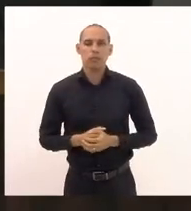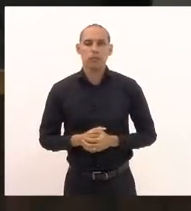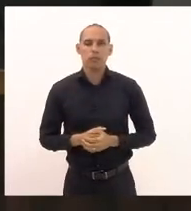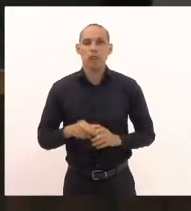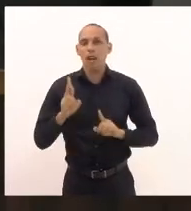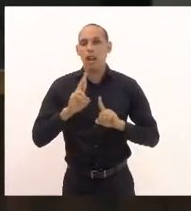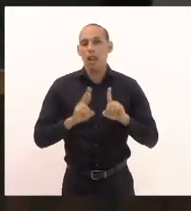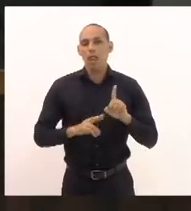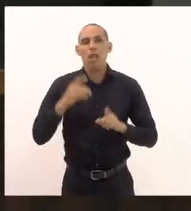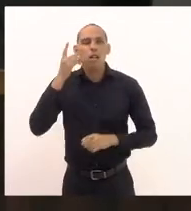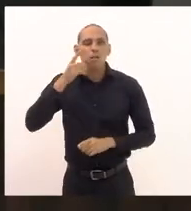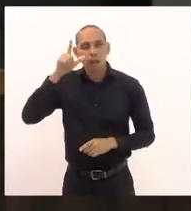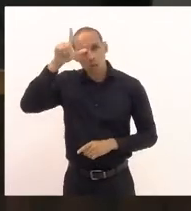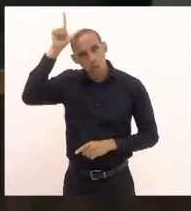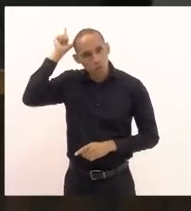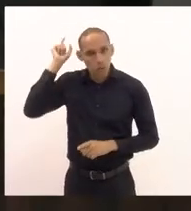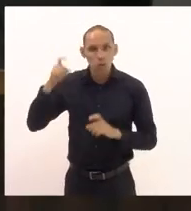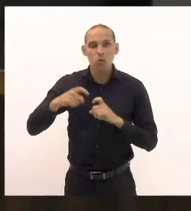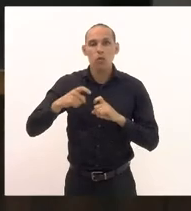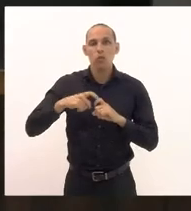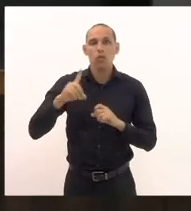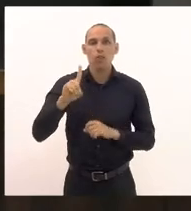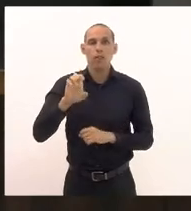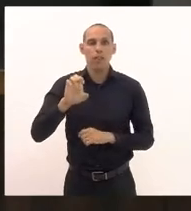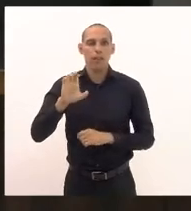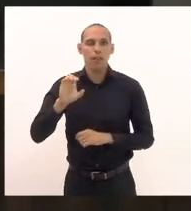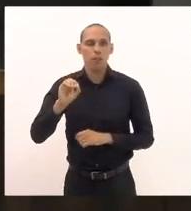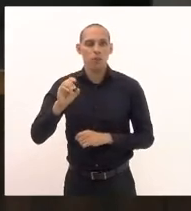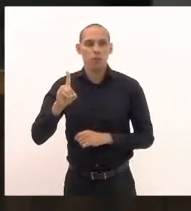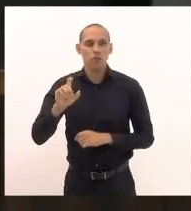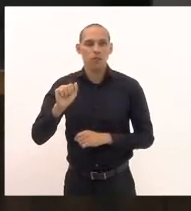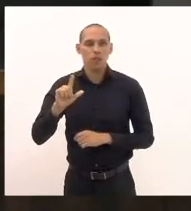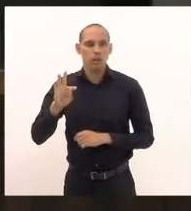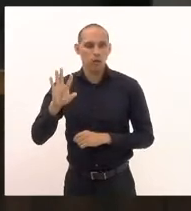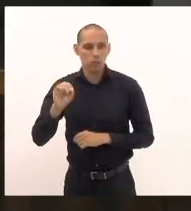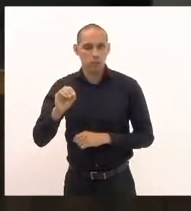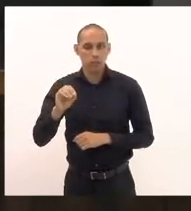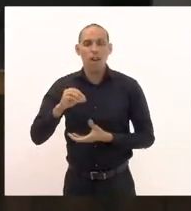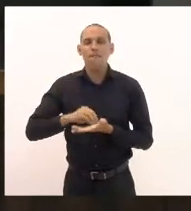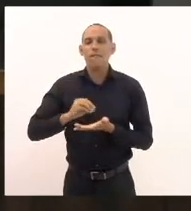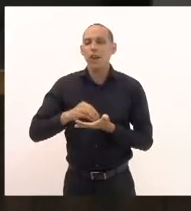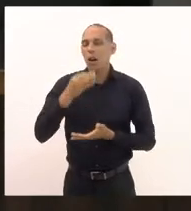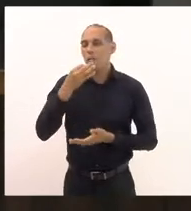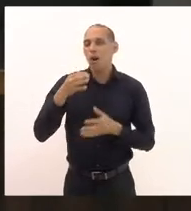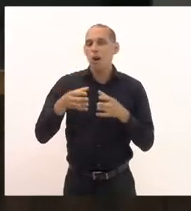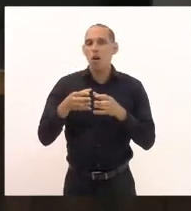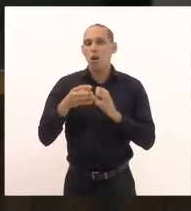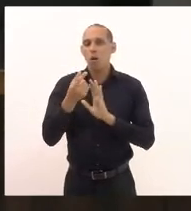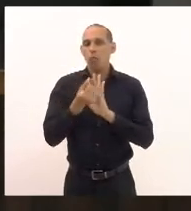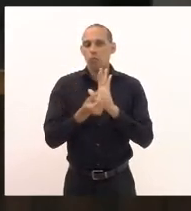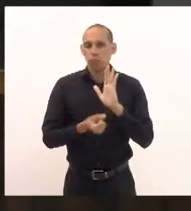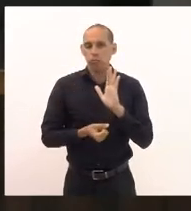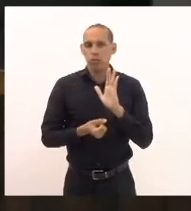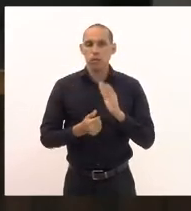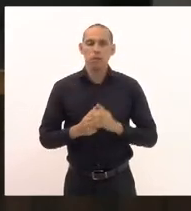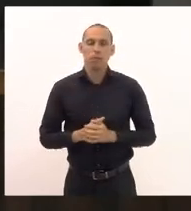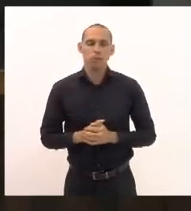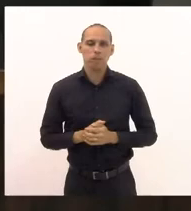Relatores, deputado Luiz Paulo, doutor Deodalto. Pendente de parecer da Comissão de Orçamento. Para emitir parecer pela